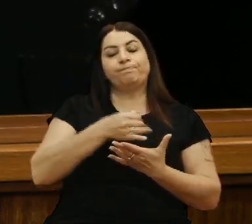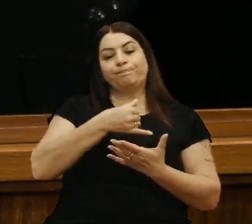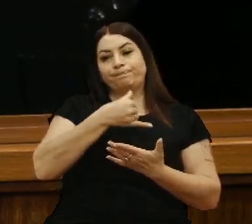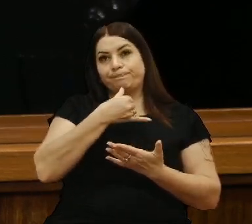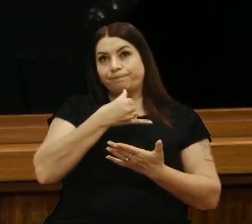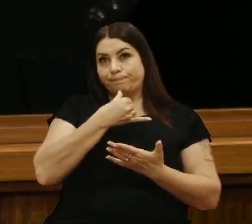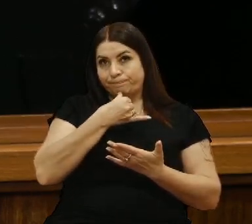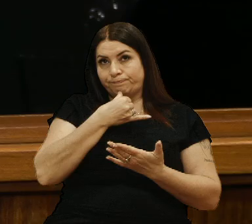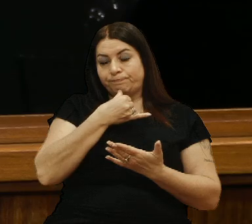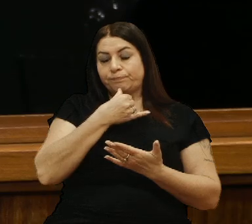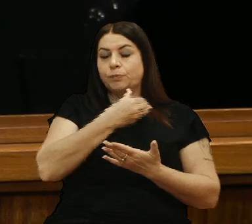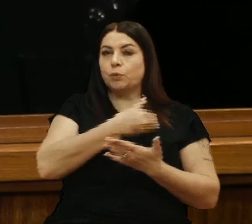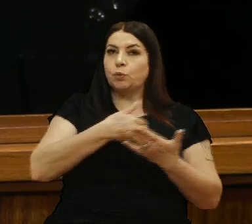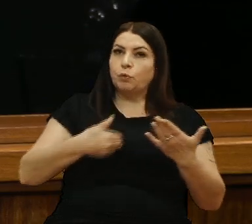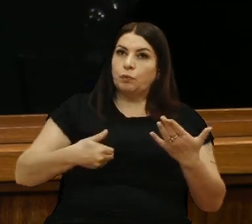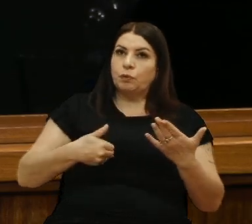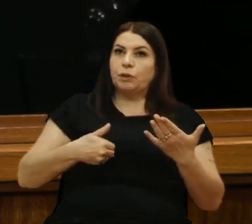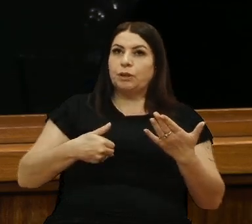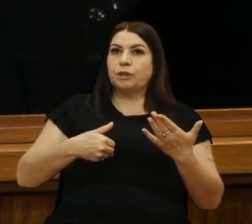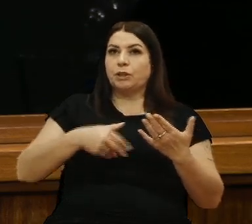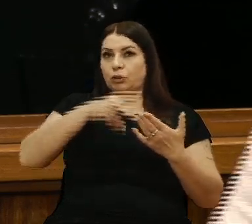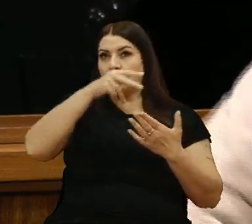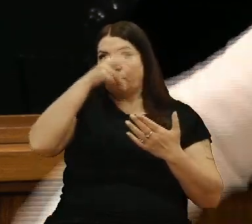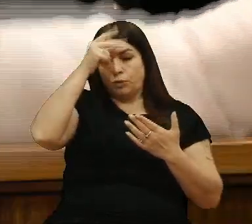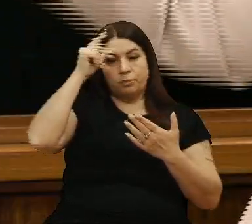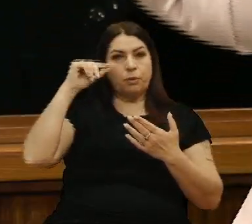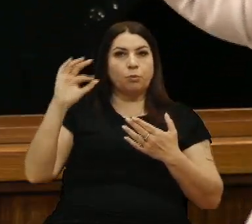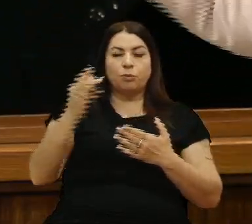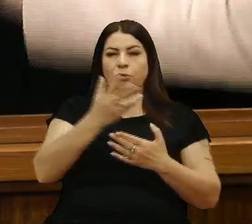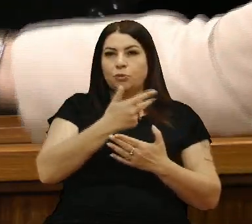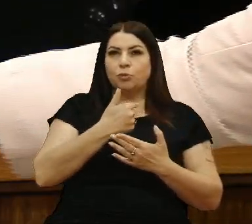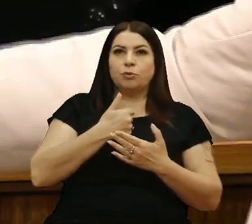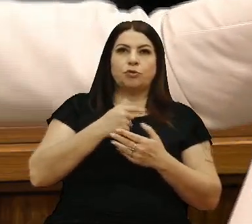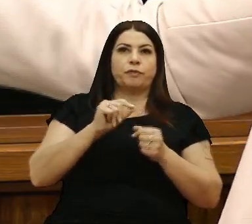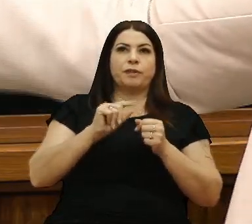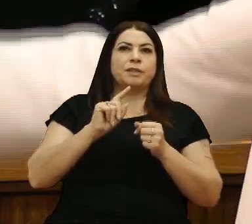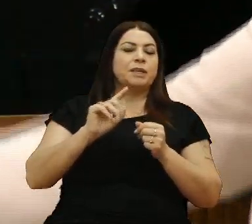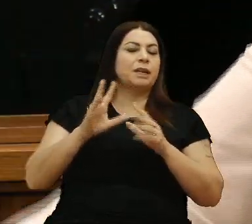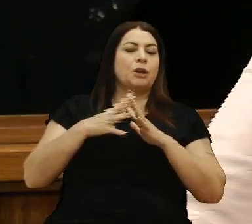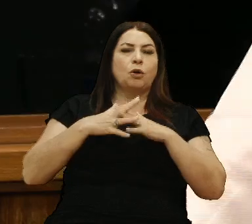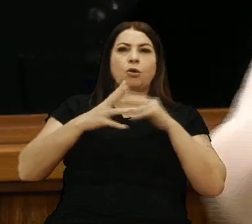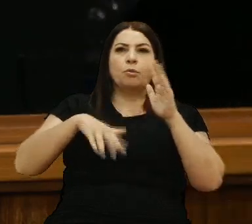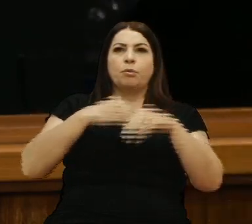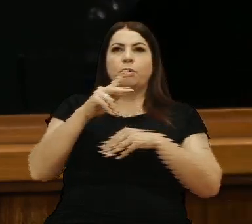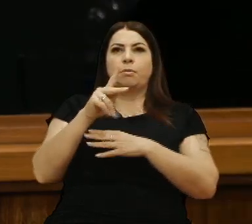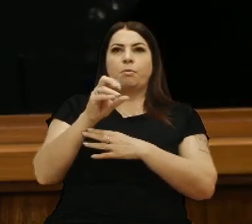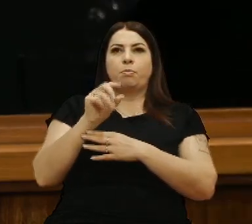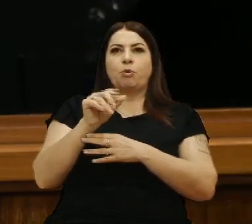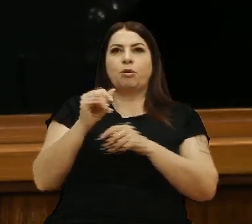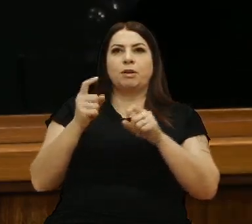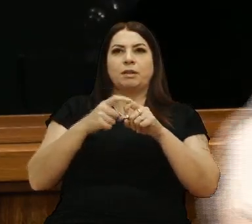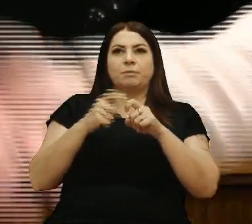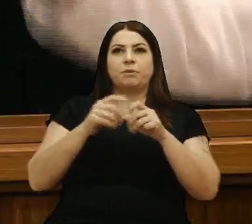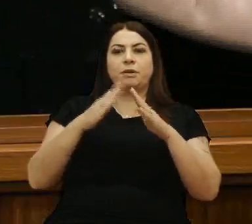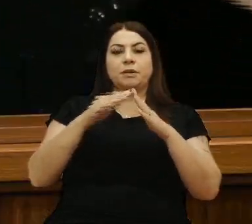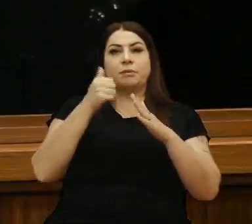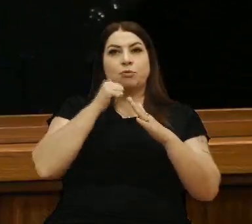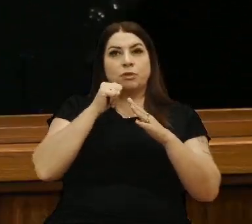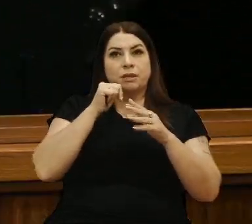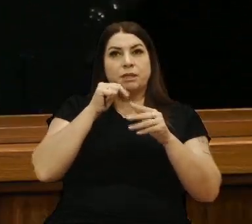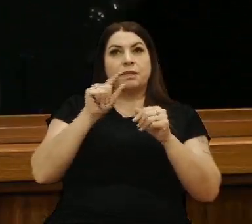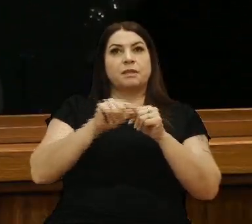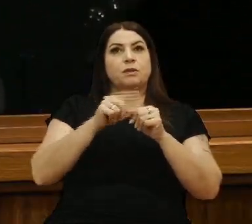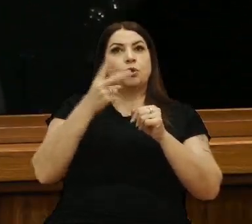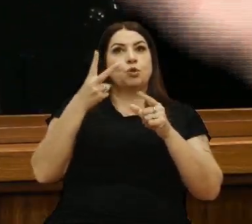né, que o governo municipal como um todo já fez aquela lambança entre a Policlínica e a Casa da Mulher Brasileira, que foi